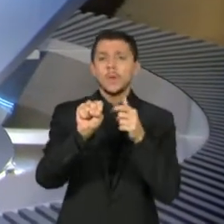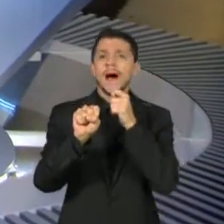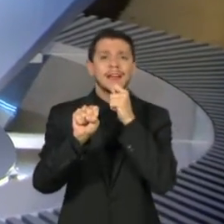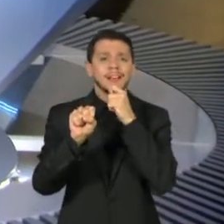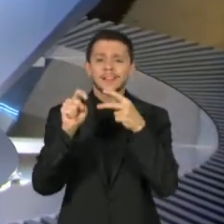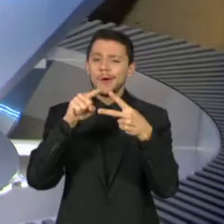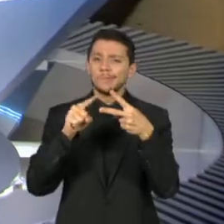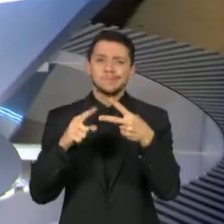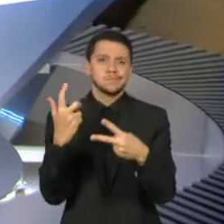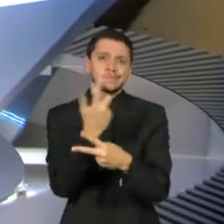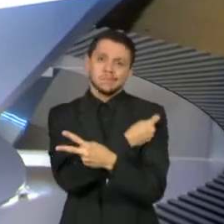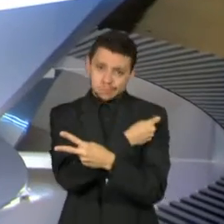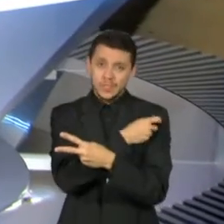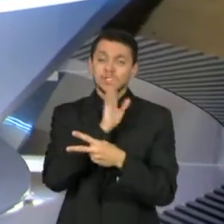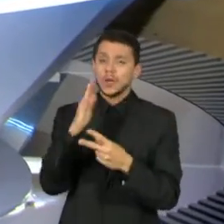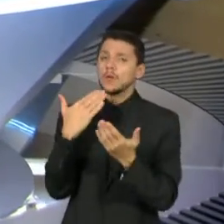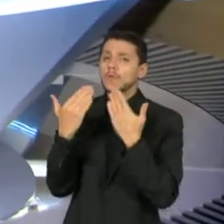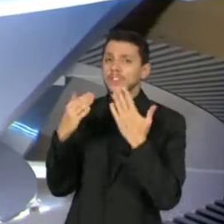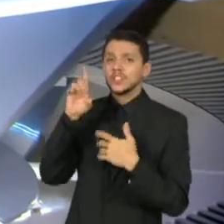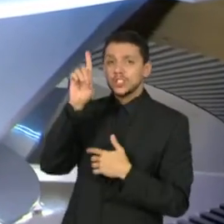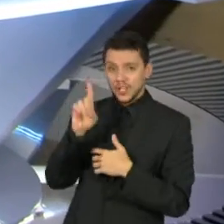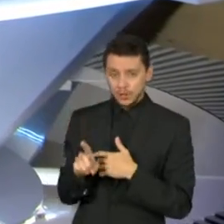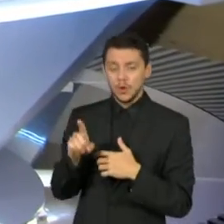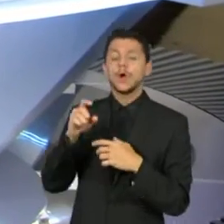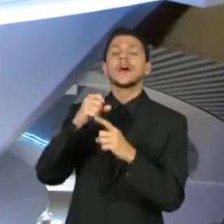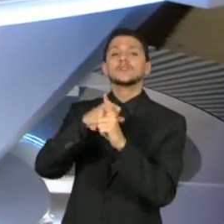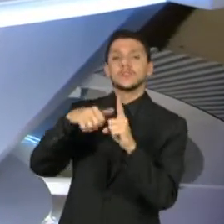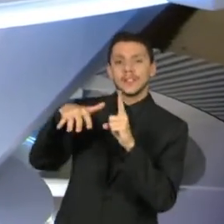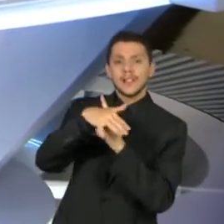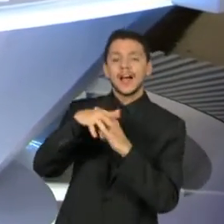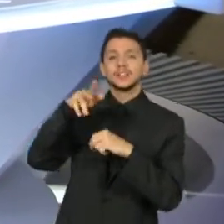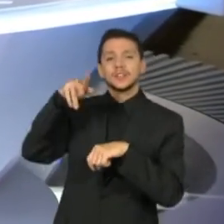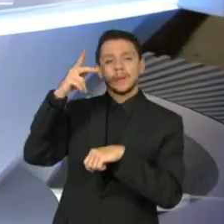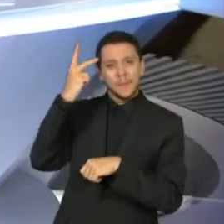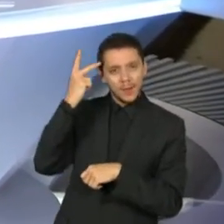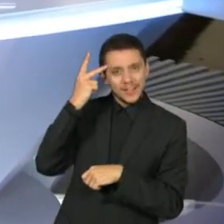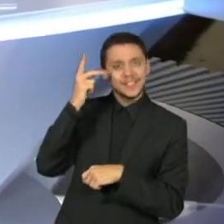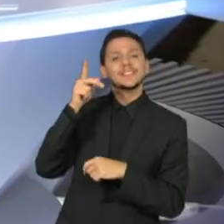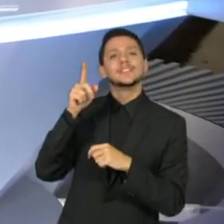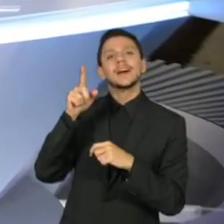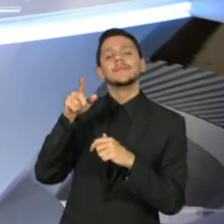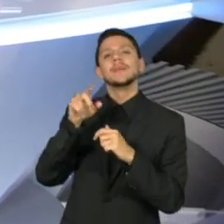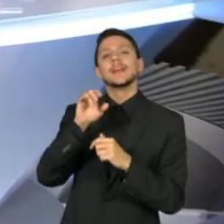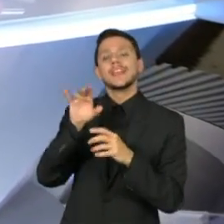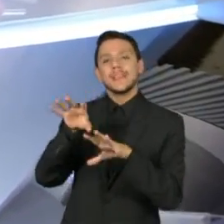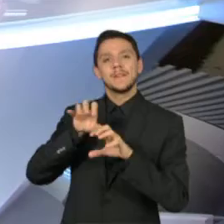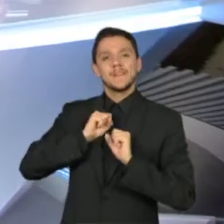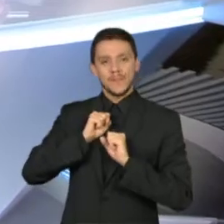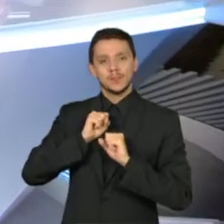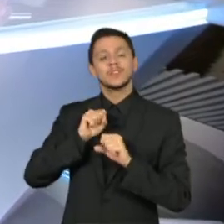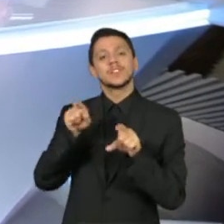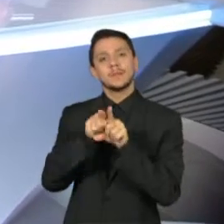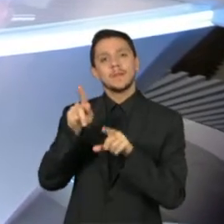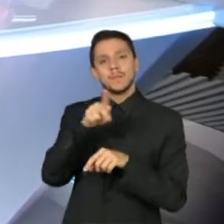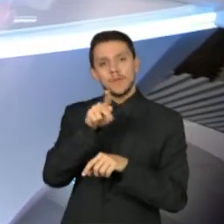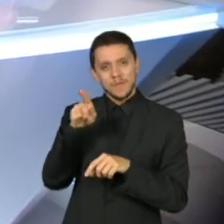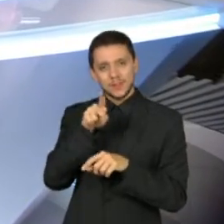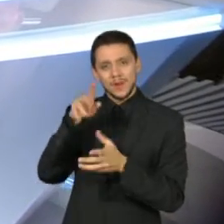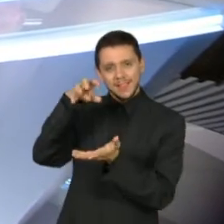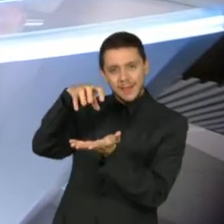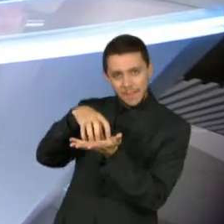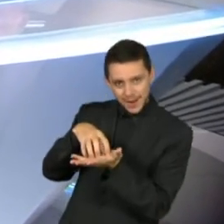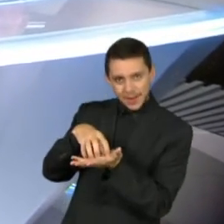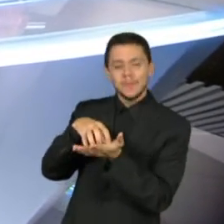Sobre isso, eu conversei com a diretora da Sociedade Paulista de Infectologia e professora associada do Departamento de Doenças Infecciosas